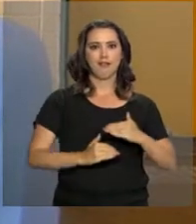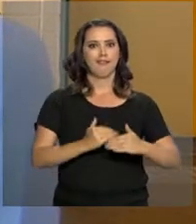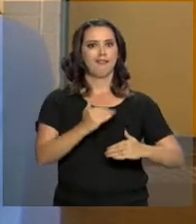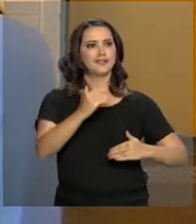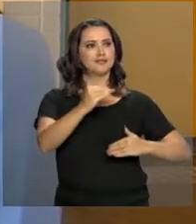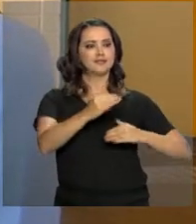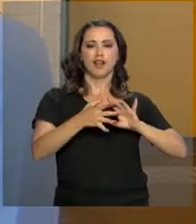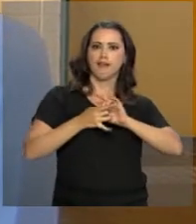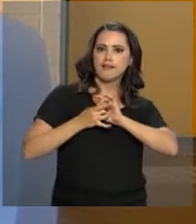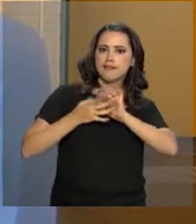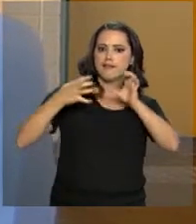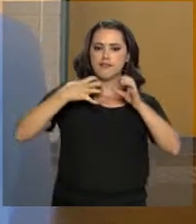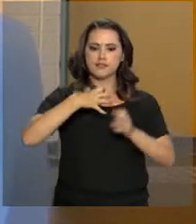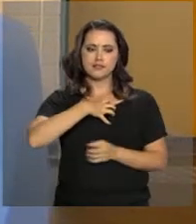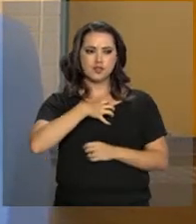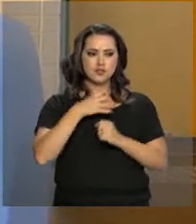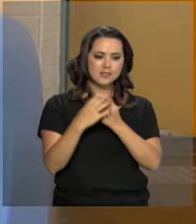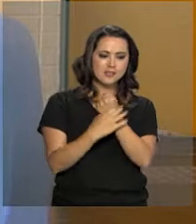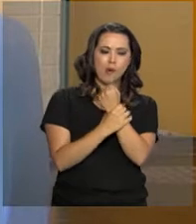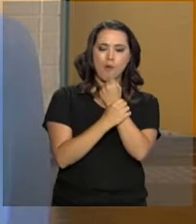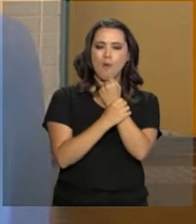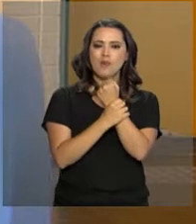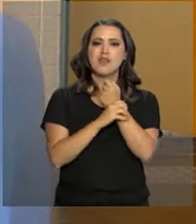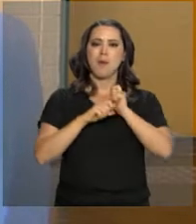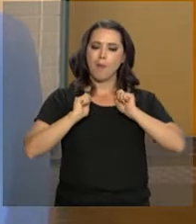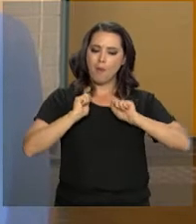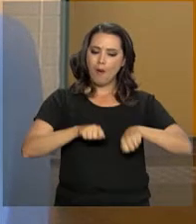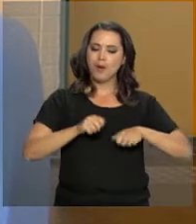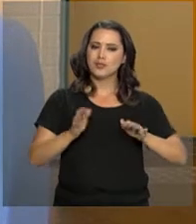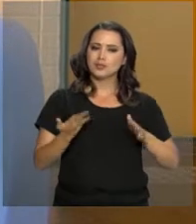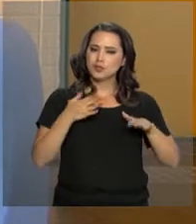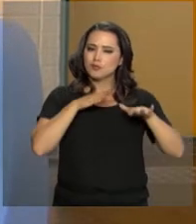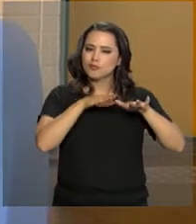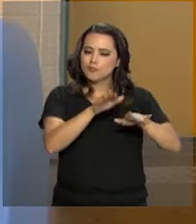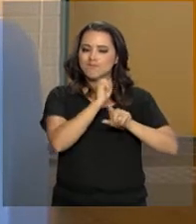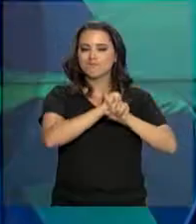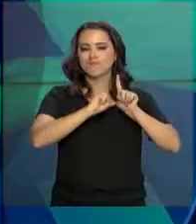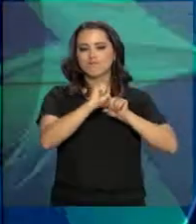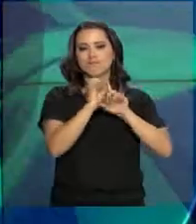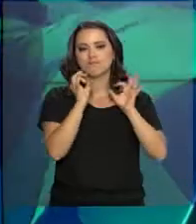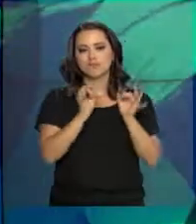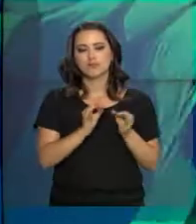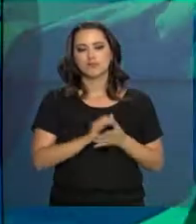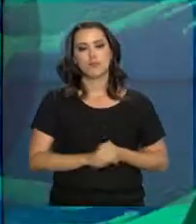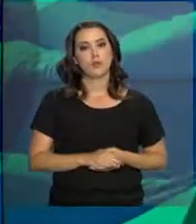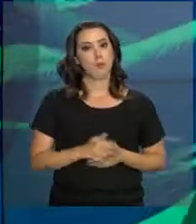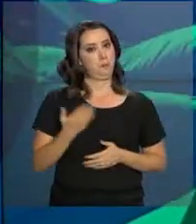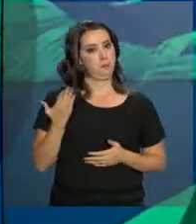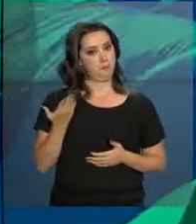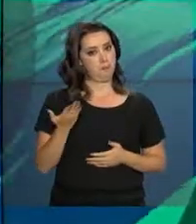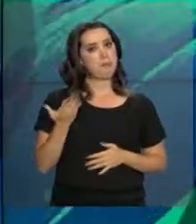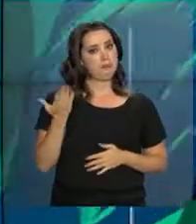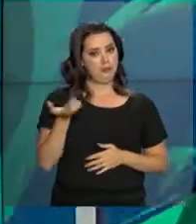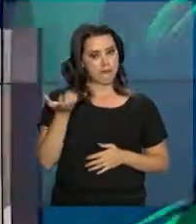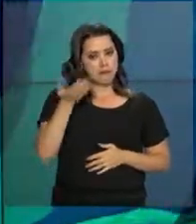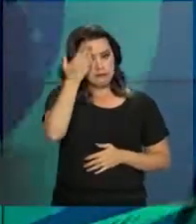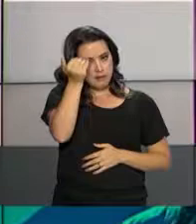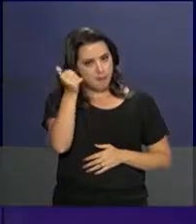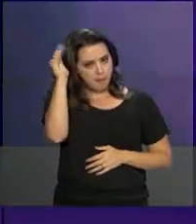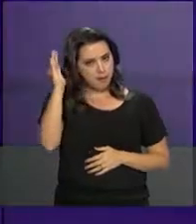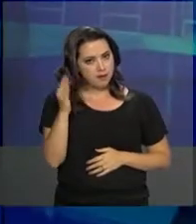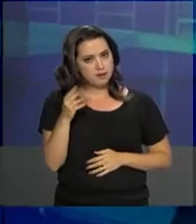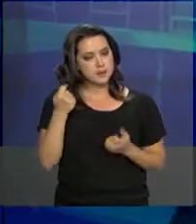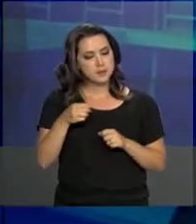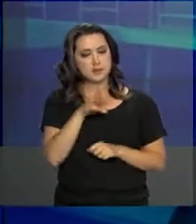criança precisa se sentir segura para poder estar sendo inclusa na sociedade. Para mais informações, basta